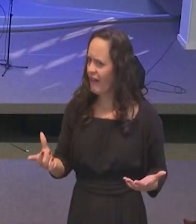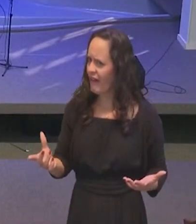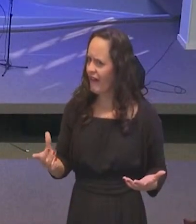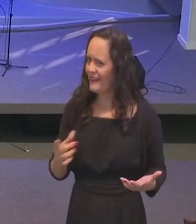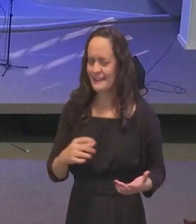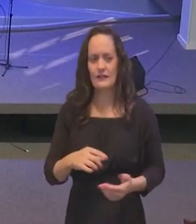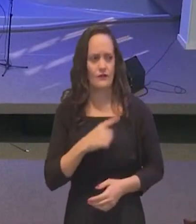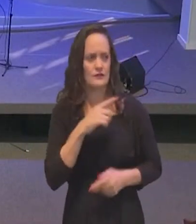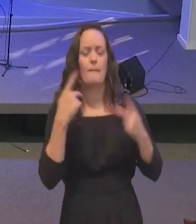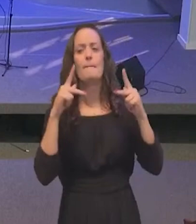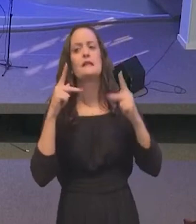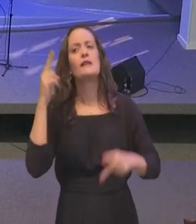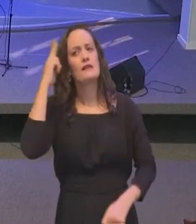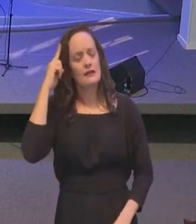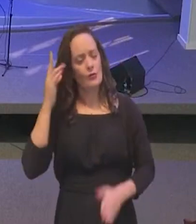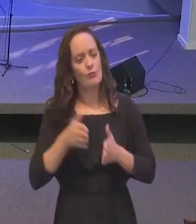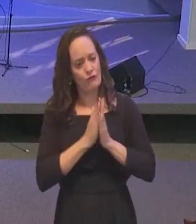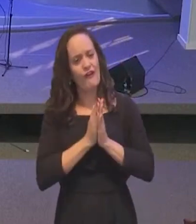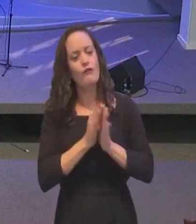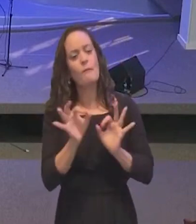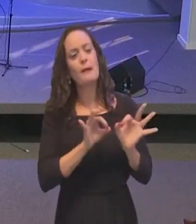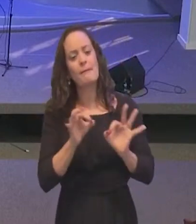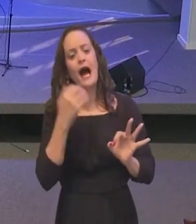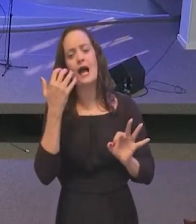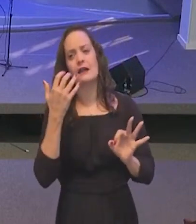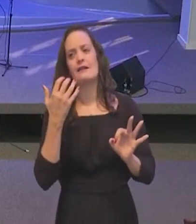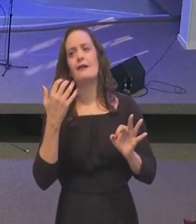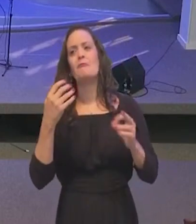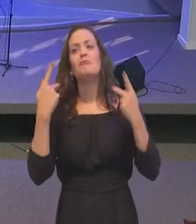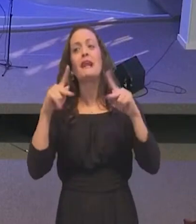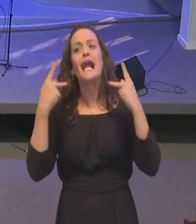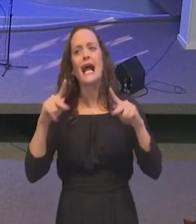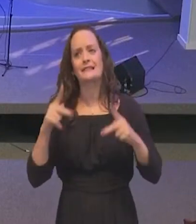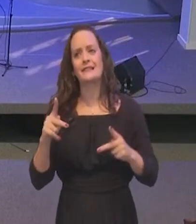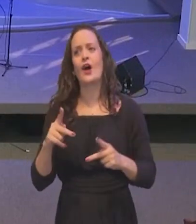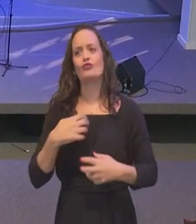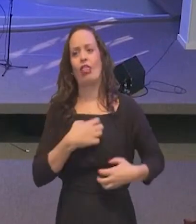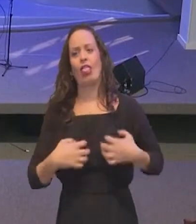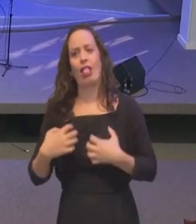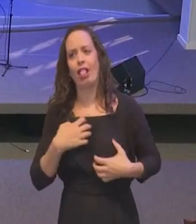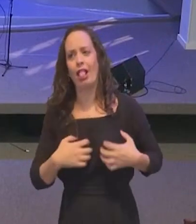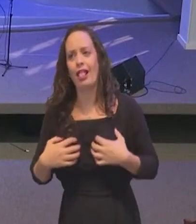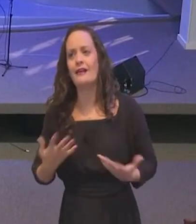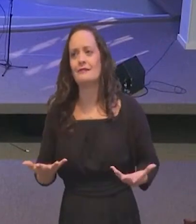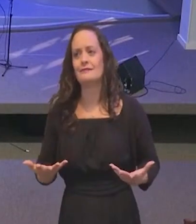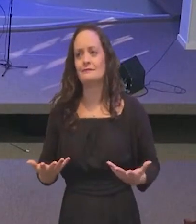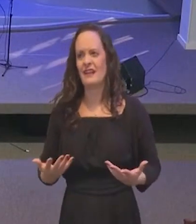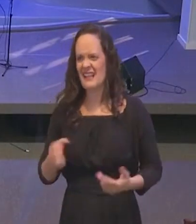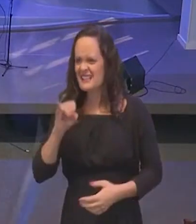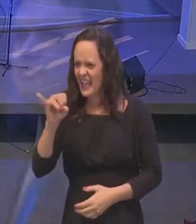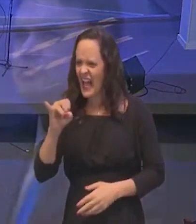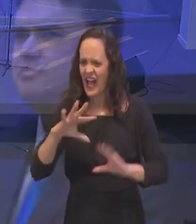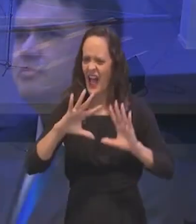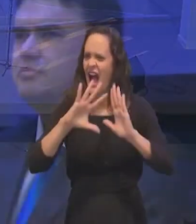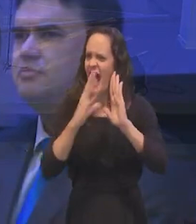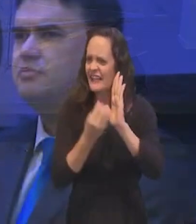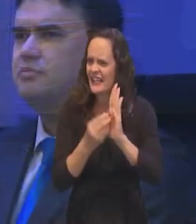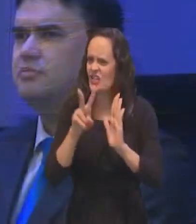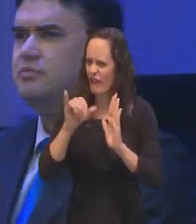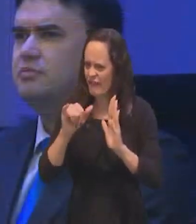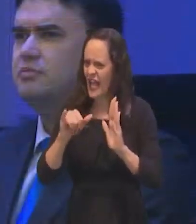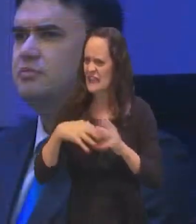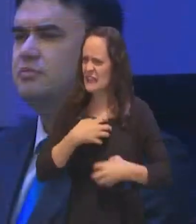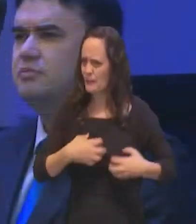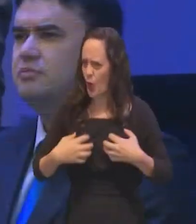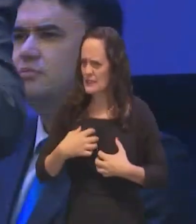Neander. A igreja vai ou não passar pela tribulação? Eu acho que não, meu irmão, eu acho que não. Mas você tem a sua